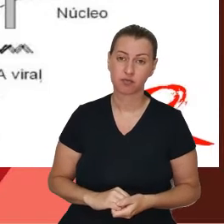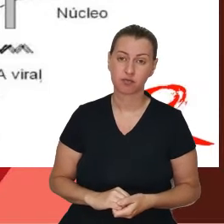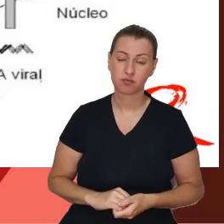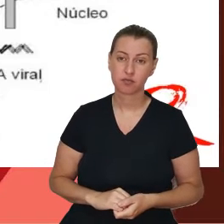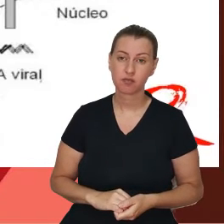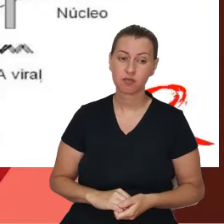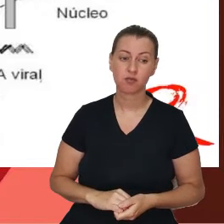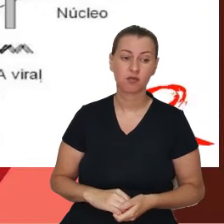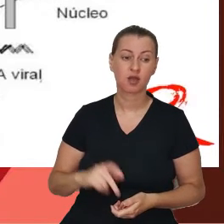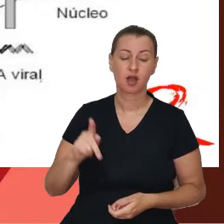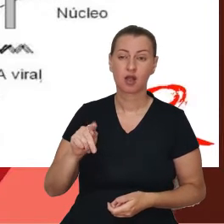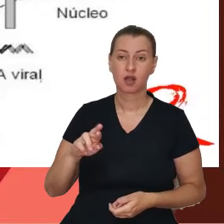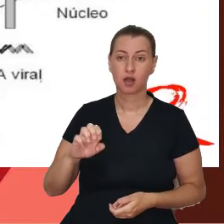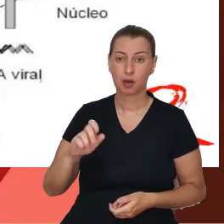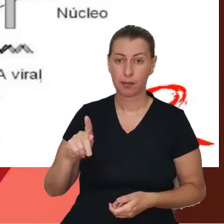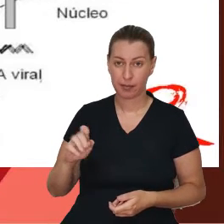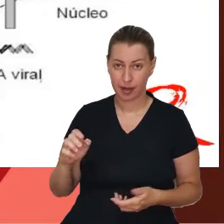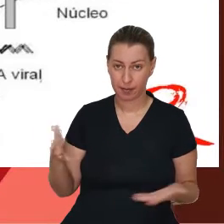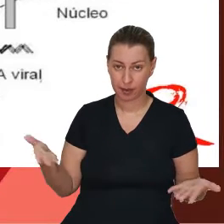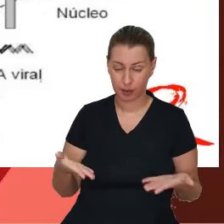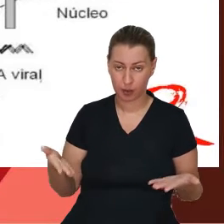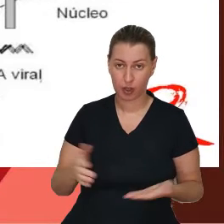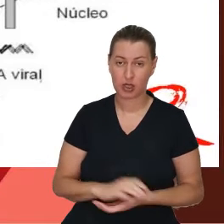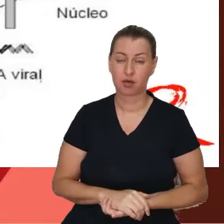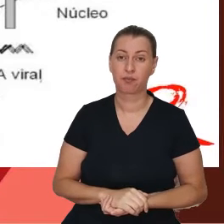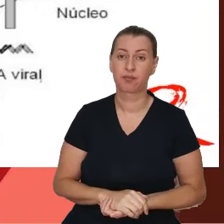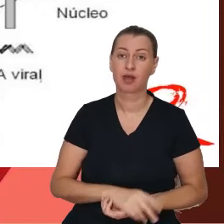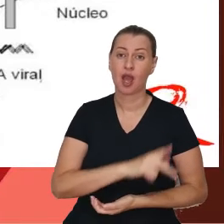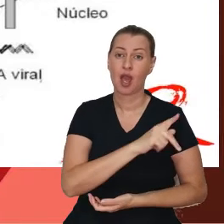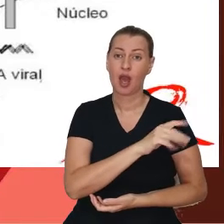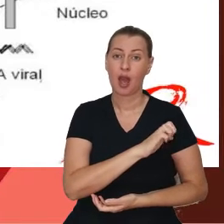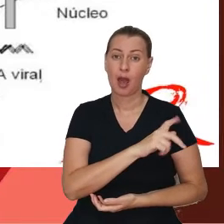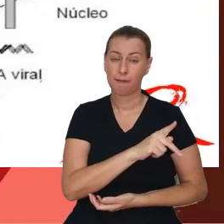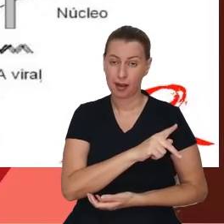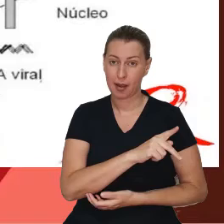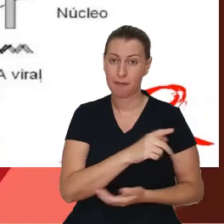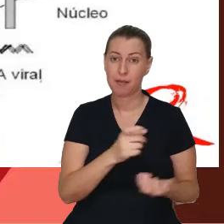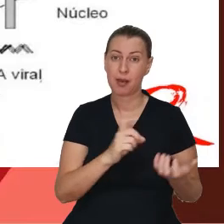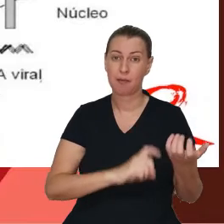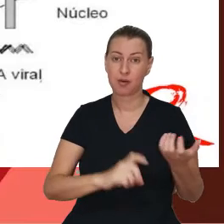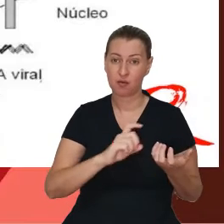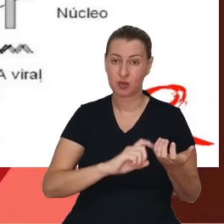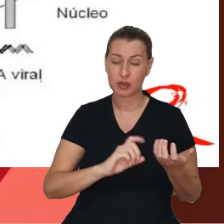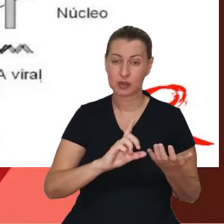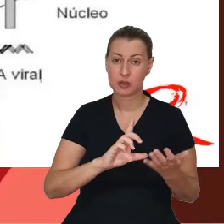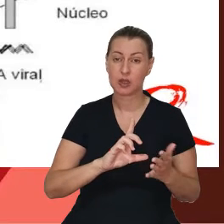A PrEP, então, enquanto que a PEP é uma profilaxia